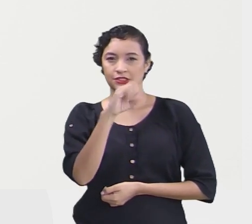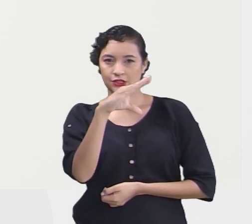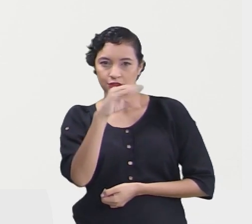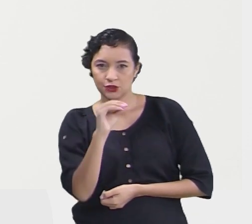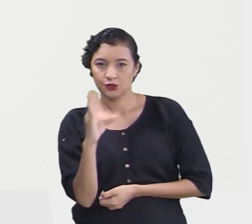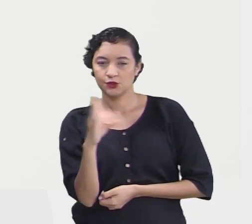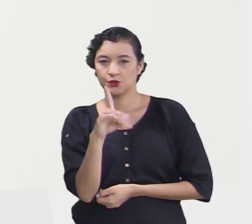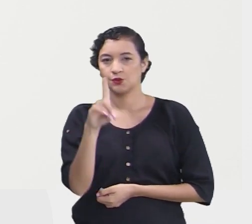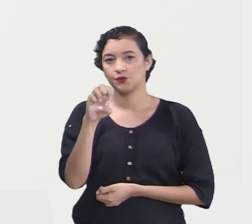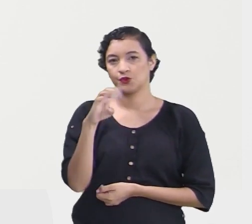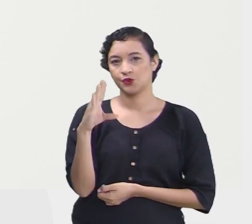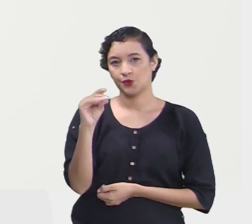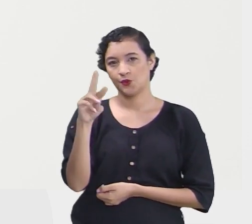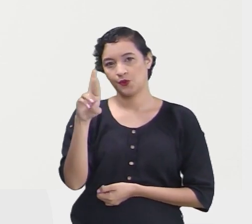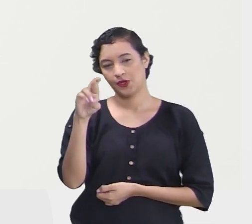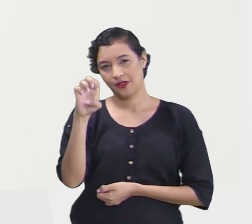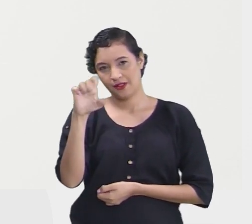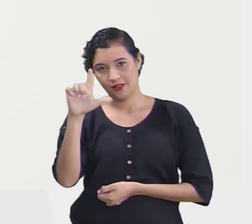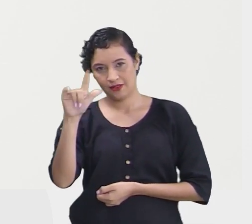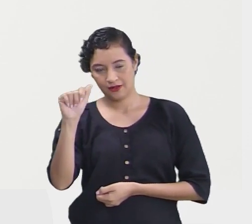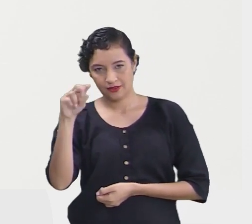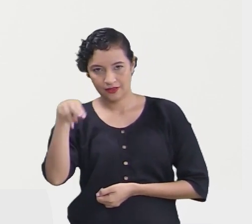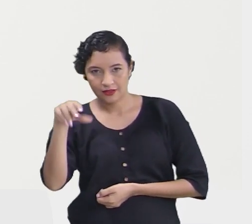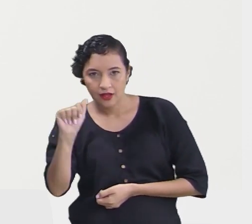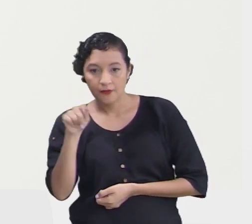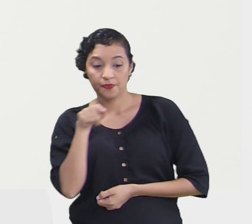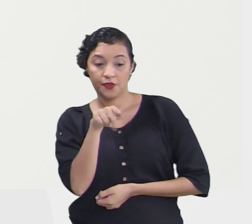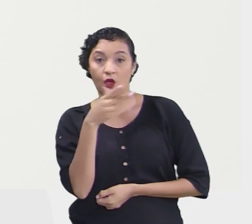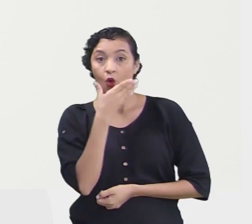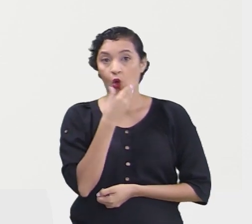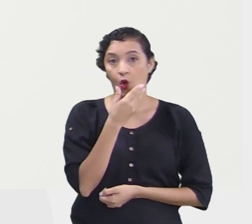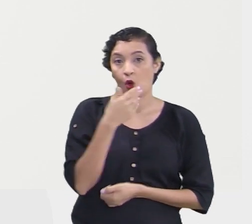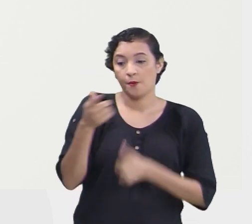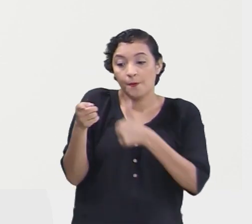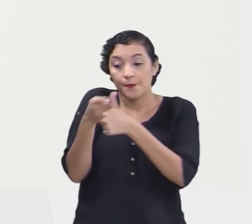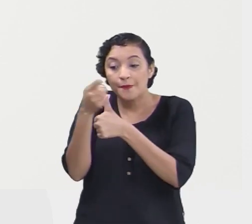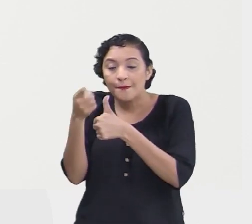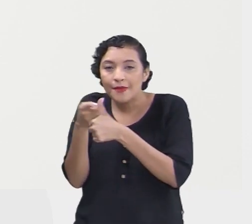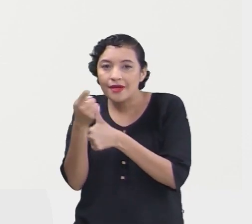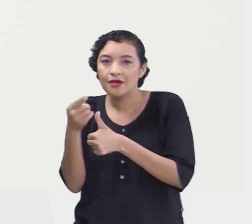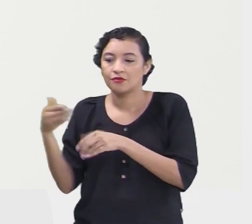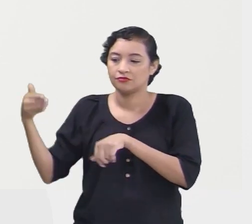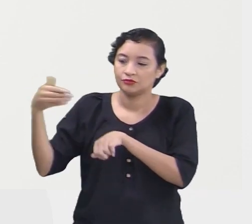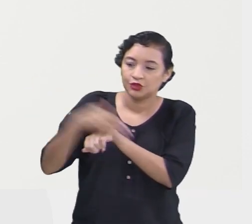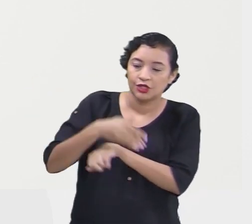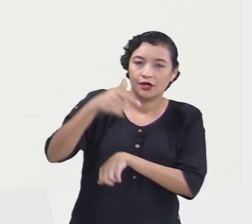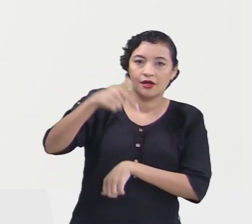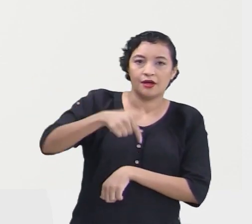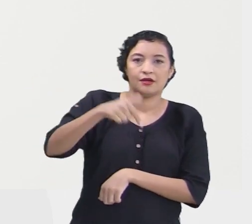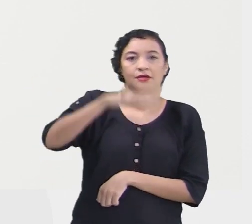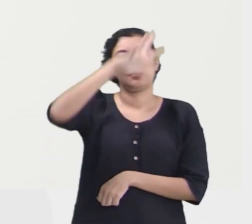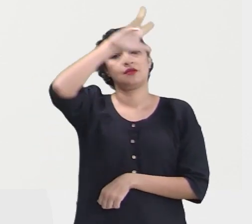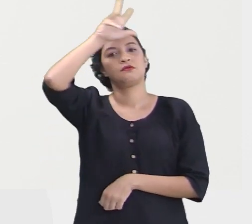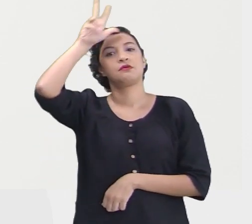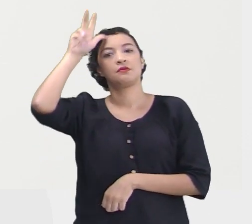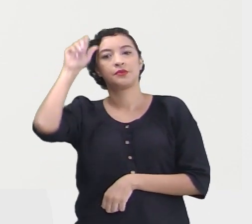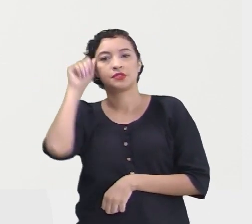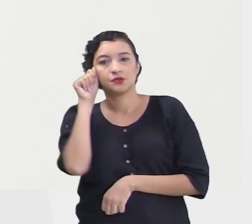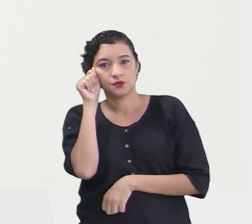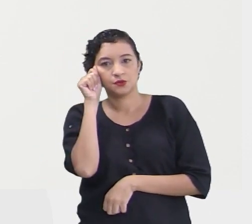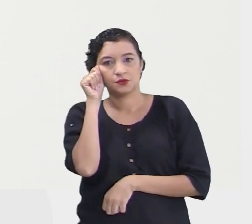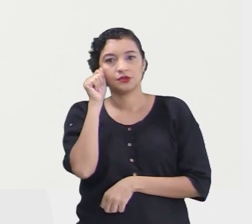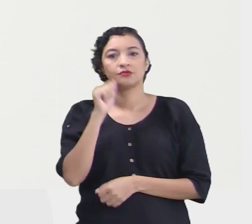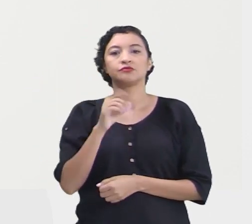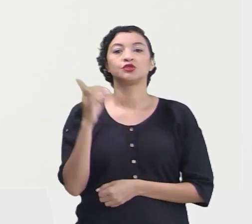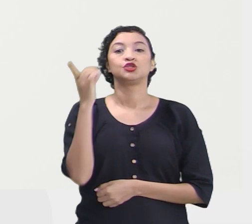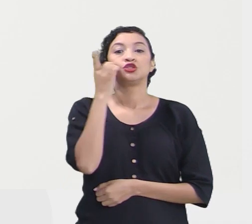de 1542, foi o primeiro a chegar à calha dos Solimões Amazonas.